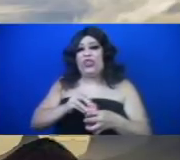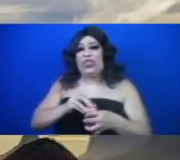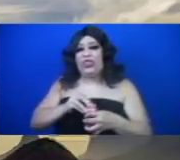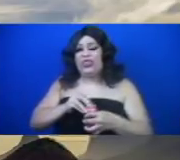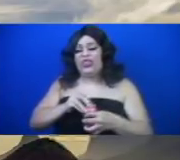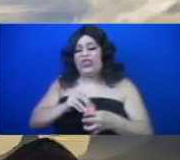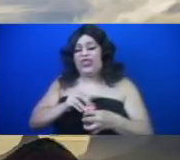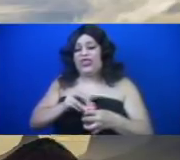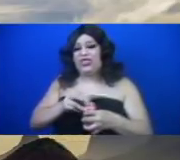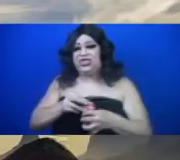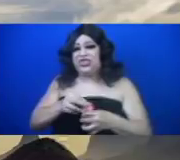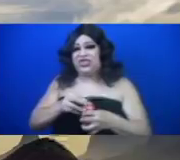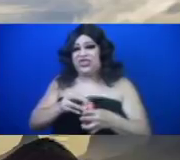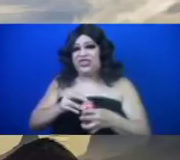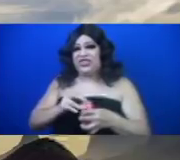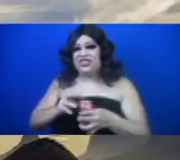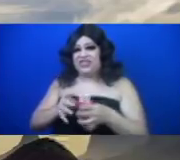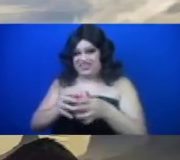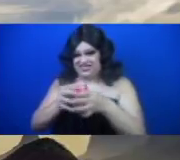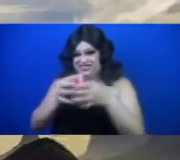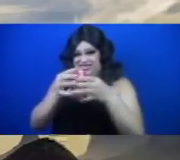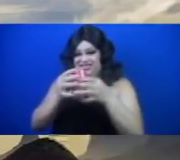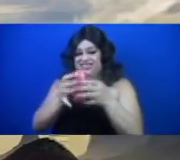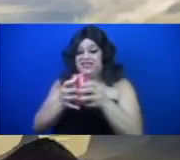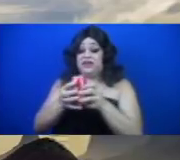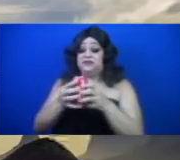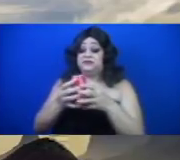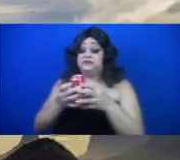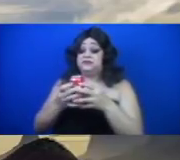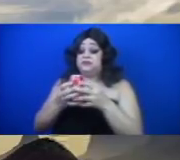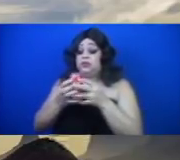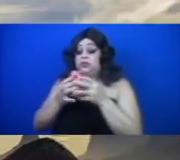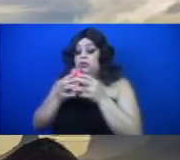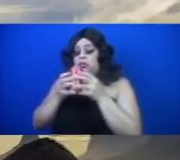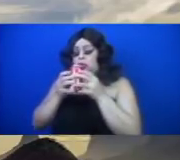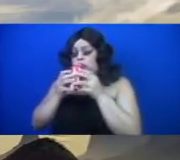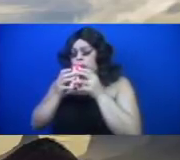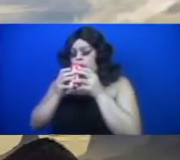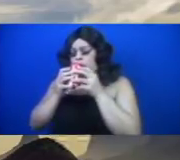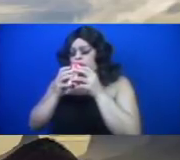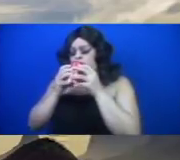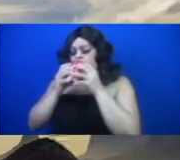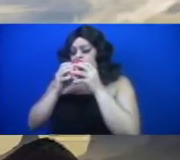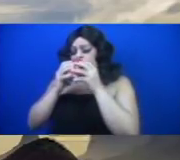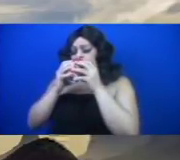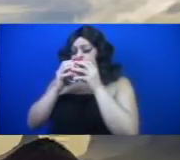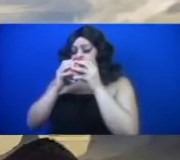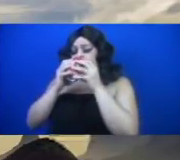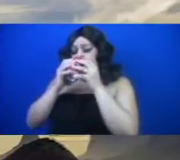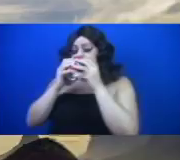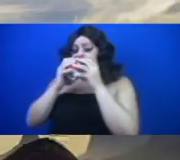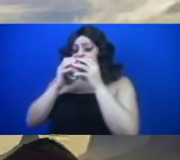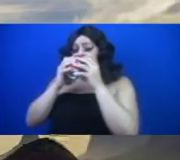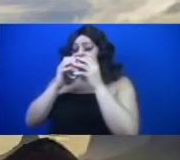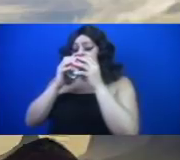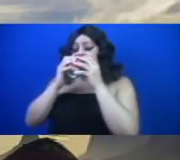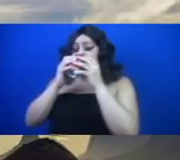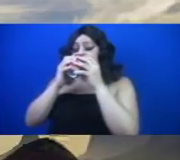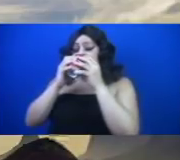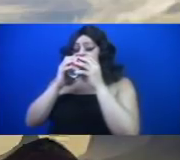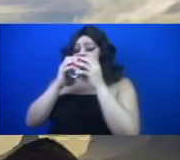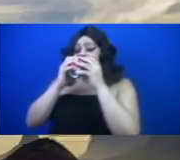É... Hoje eu vou mudar. O Brasil vai mudar. Vejam só. Que